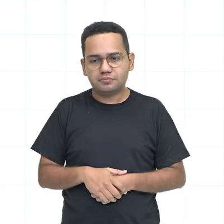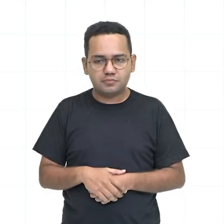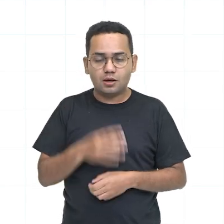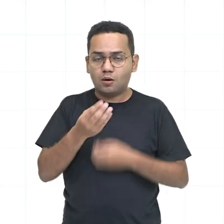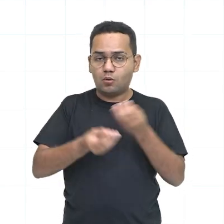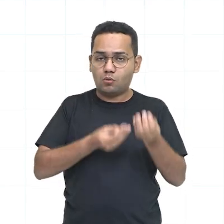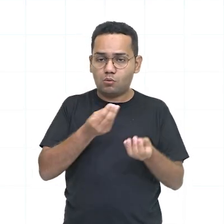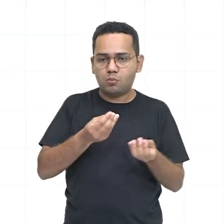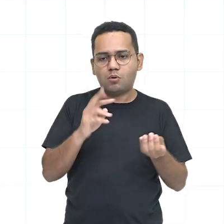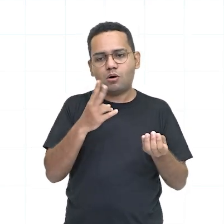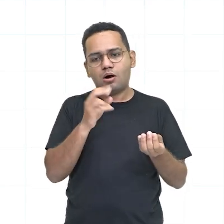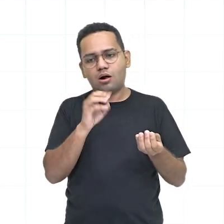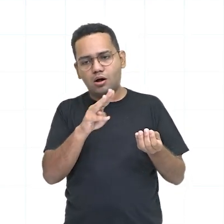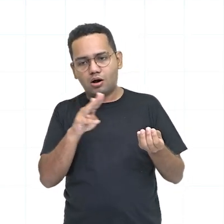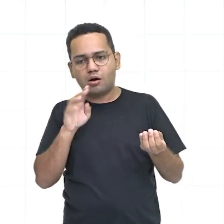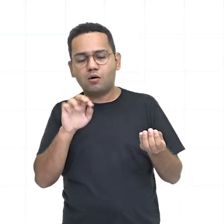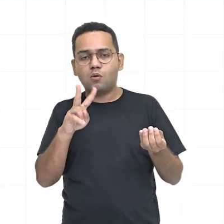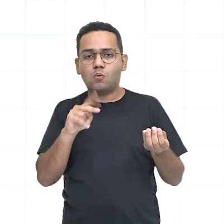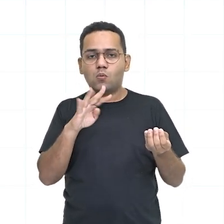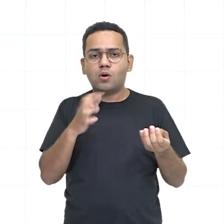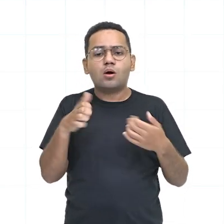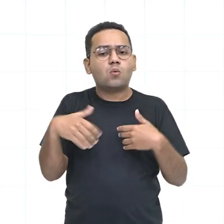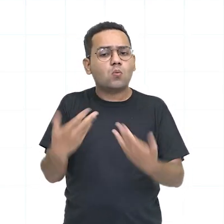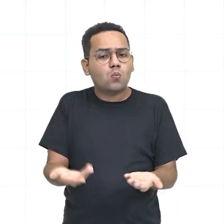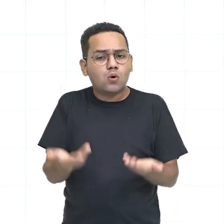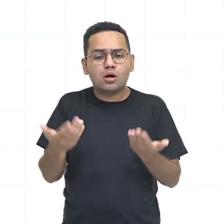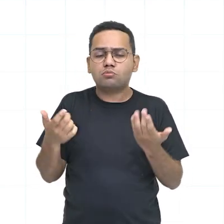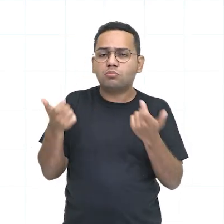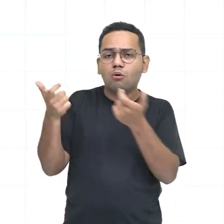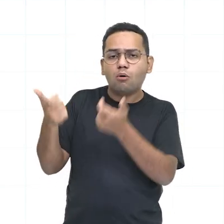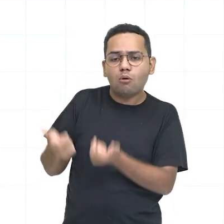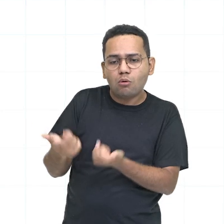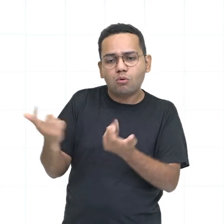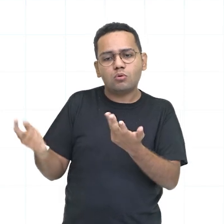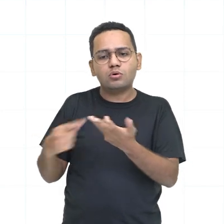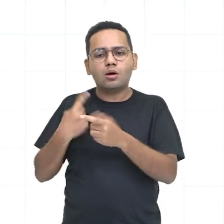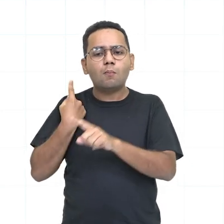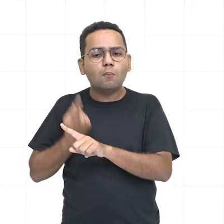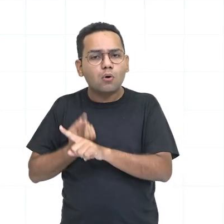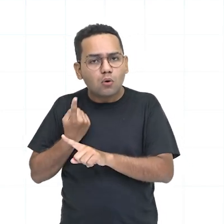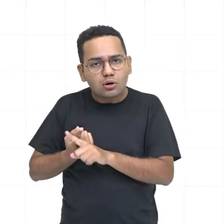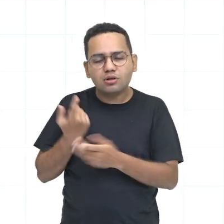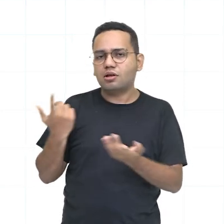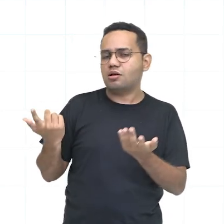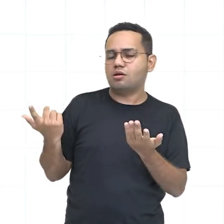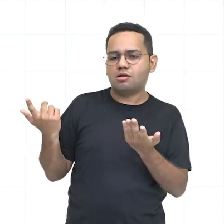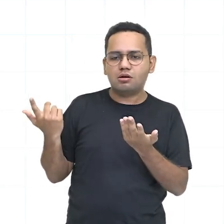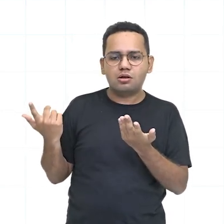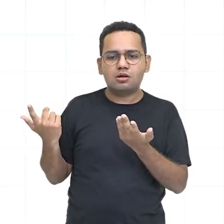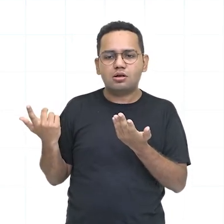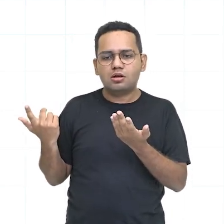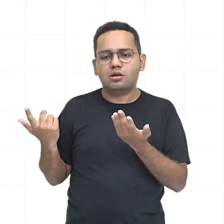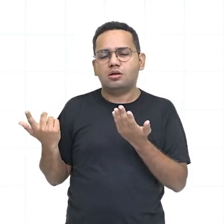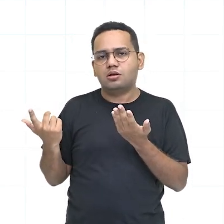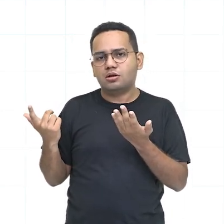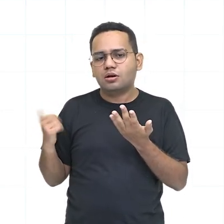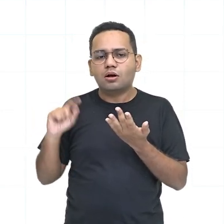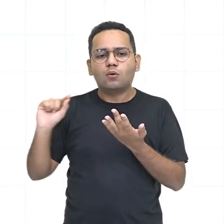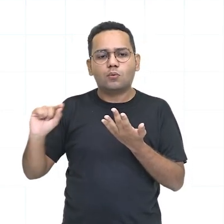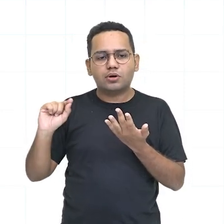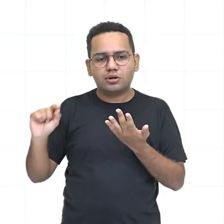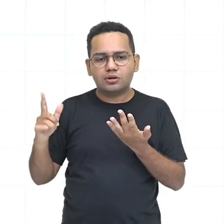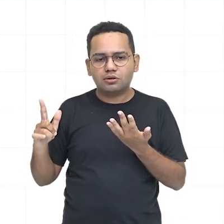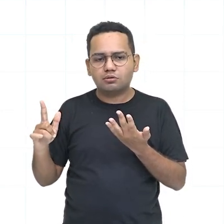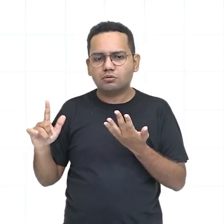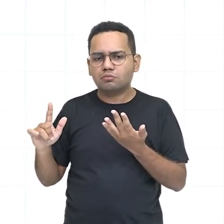how, quando, when, where, onde, why, por quê, e por último, to what extent, que